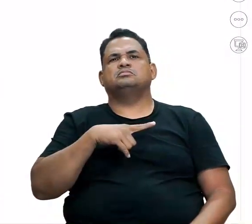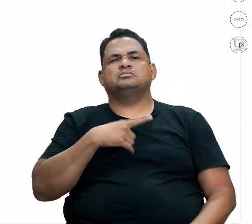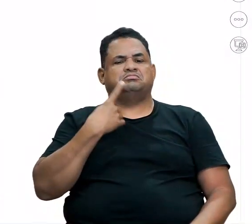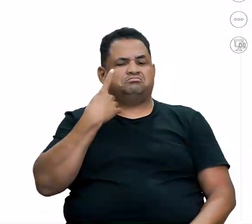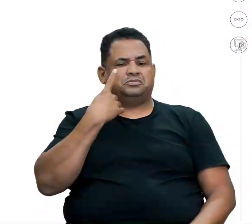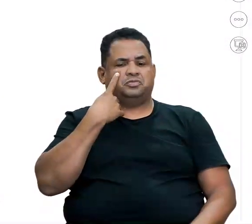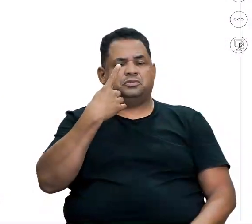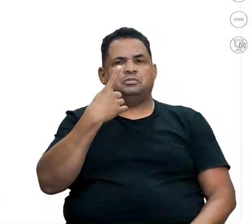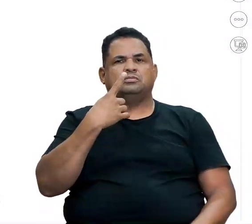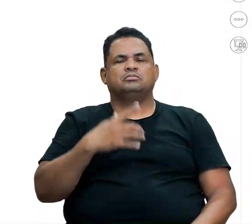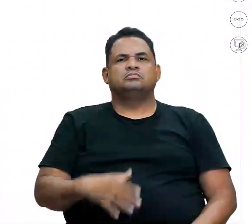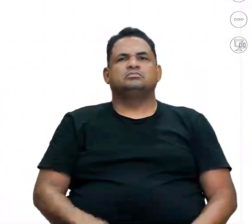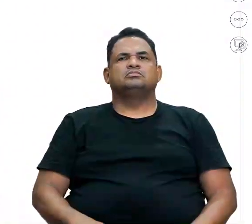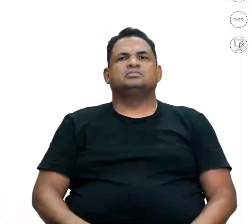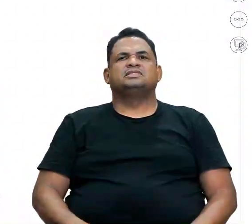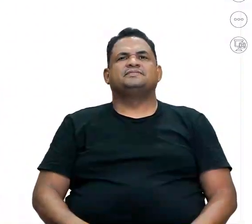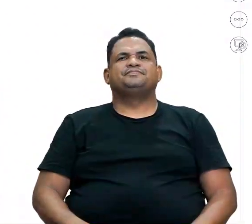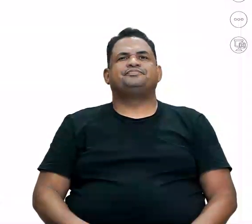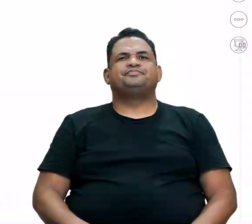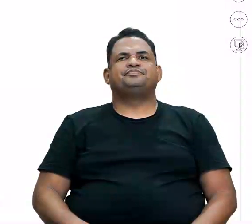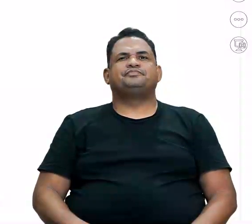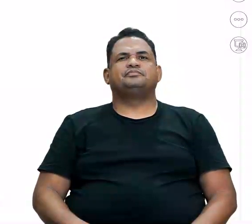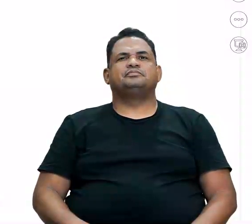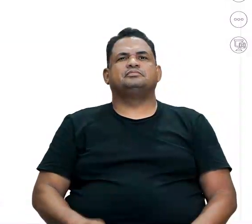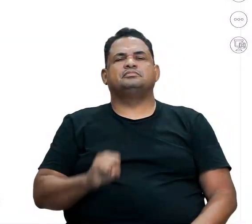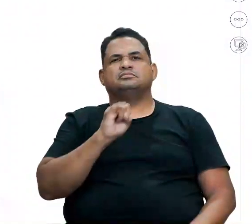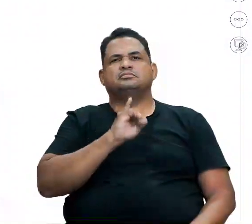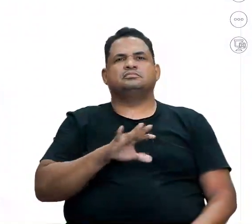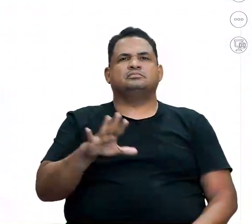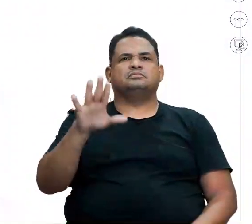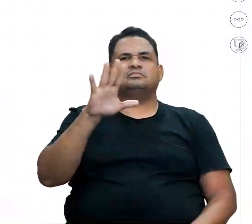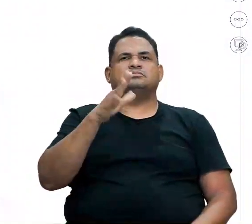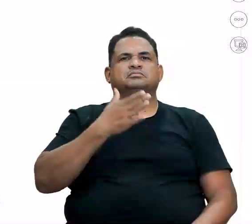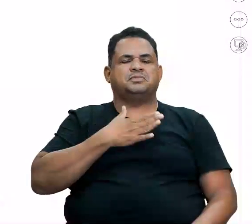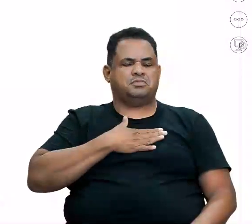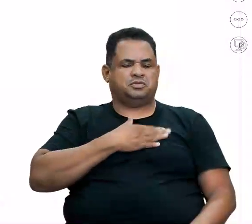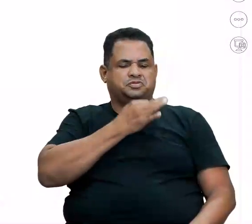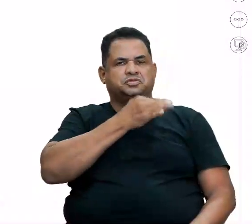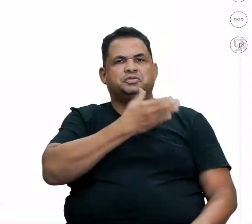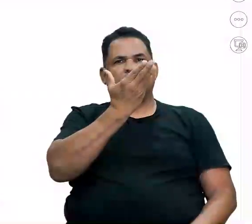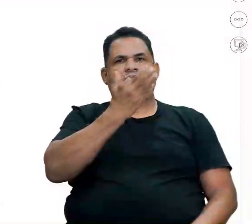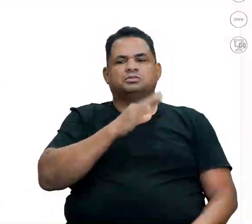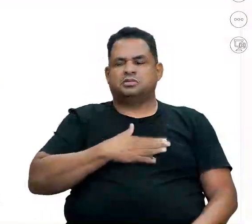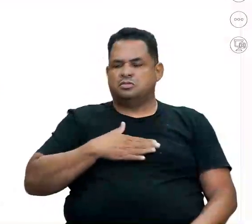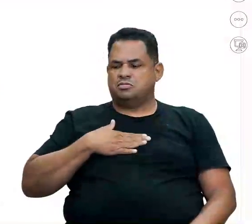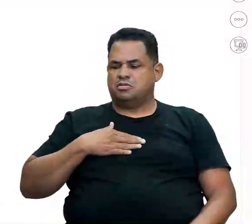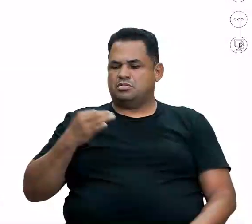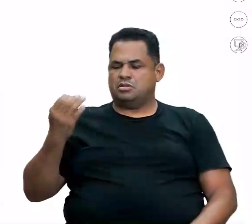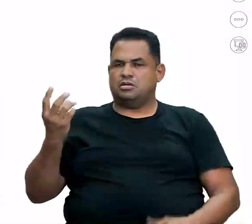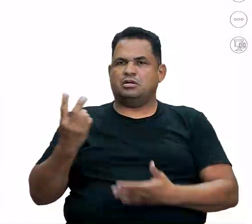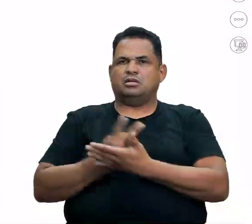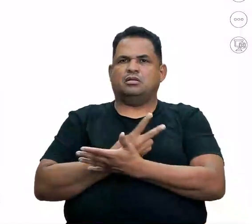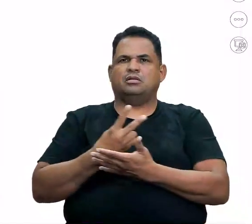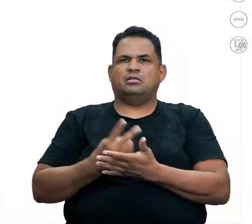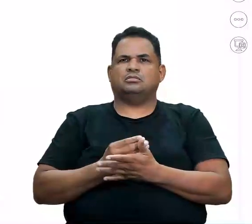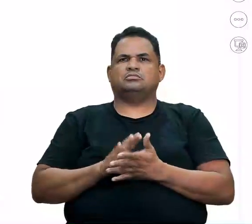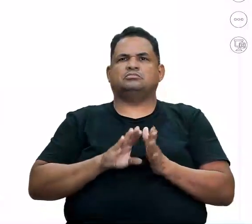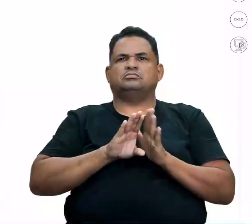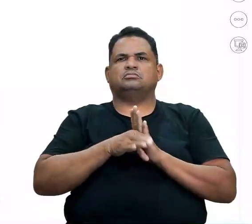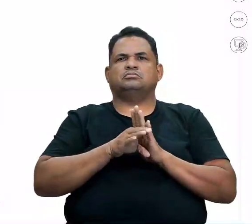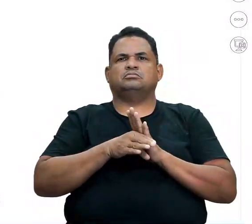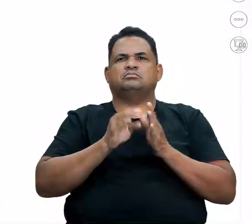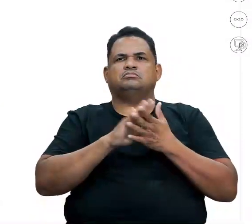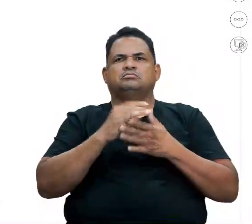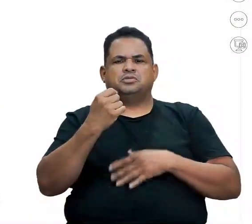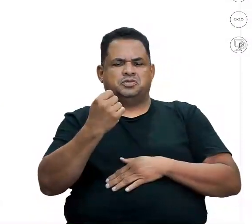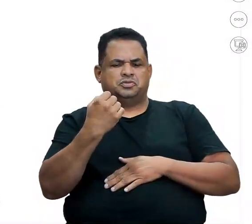né? Aí olha aqui, a gente trouxe essa imagem que diz: esse é o meu certo e esse é o meu errado. Seus conceitos estão